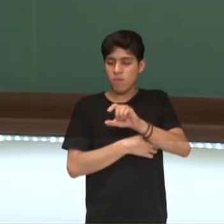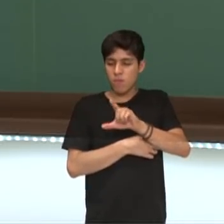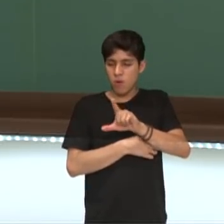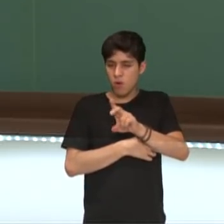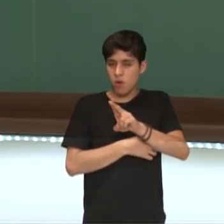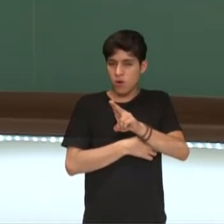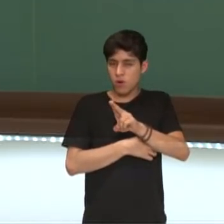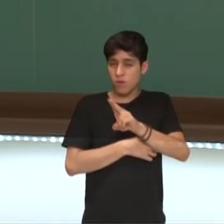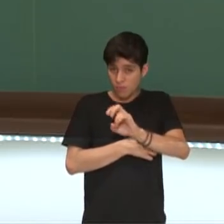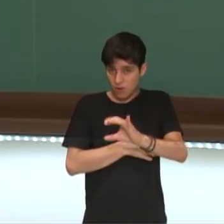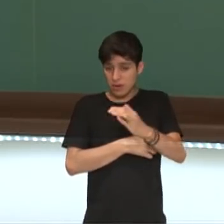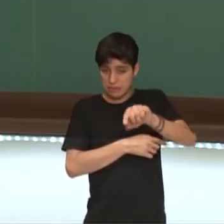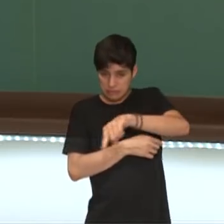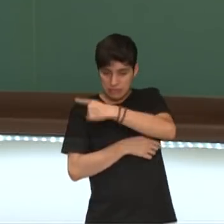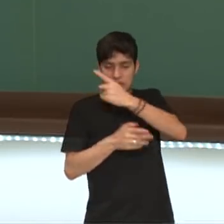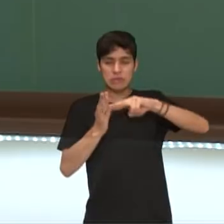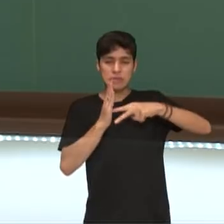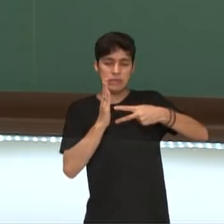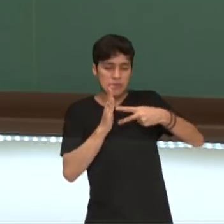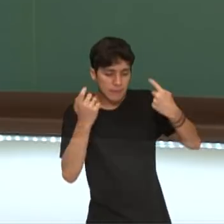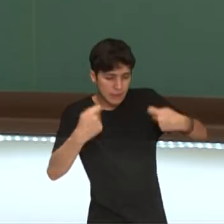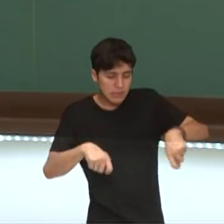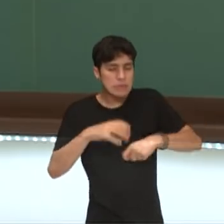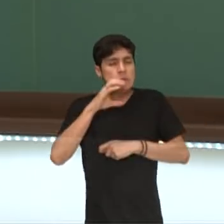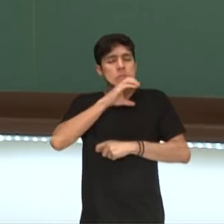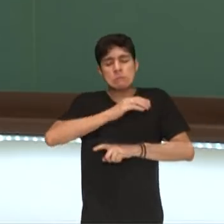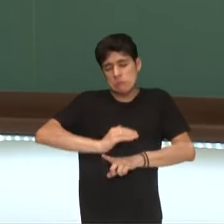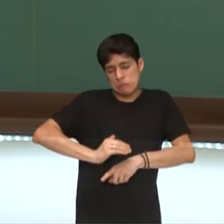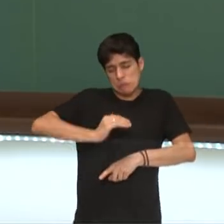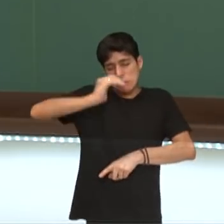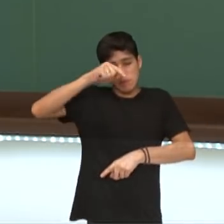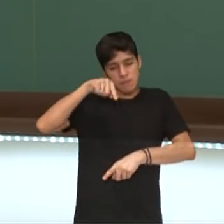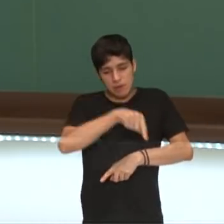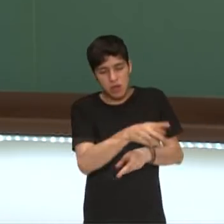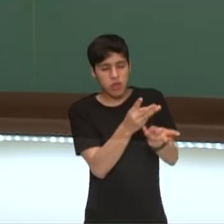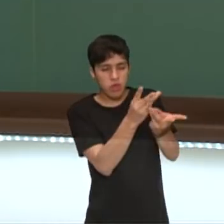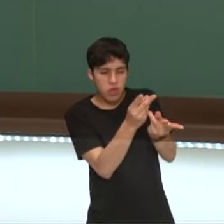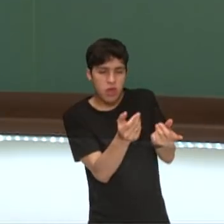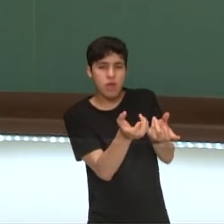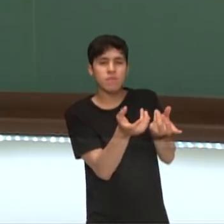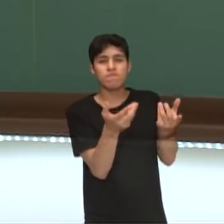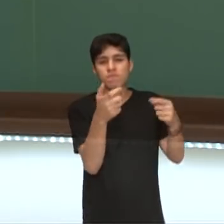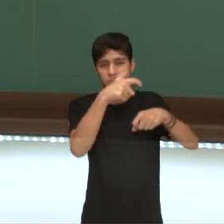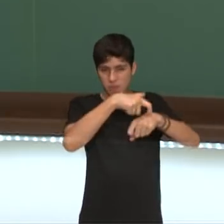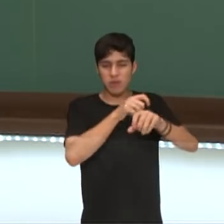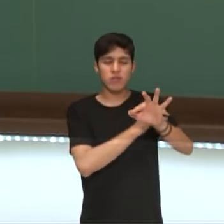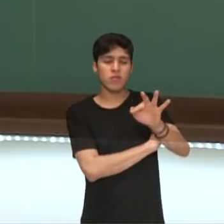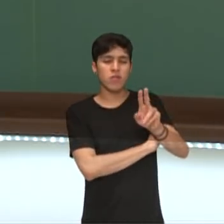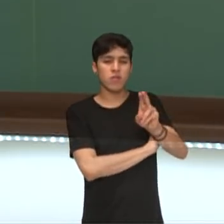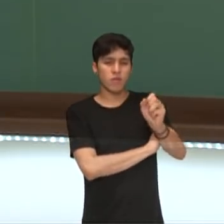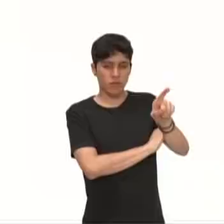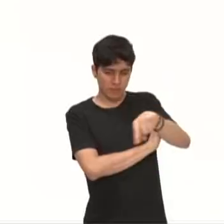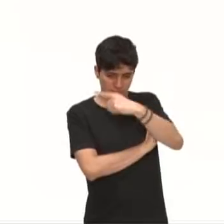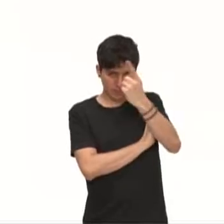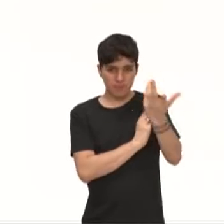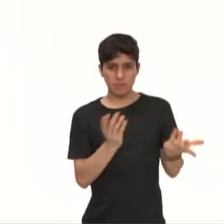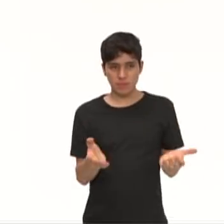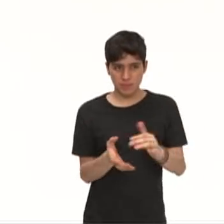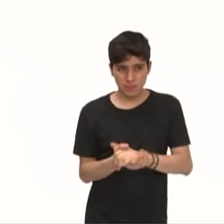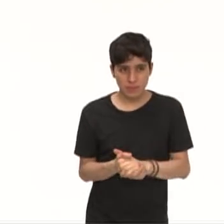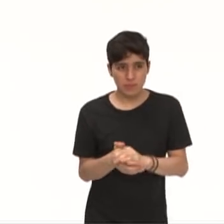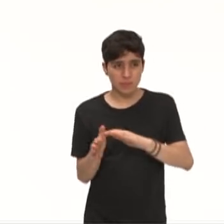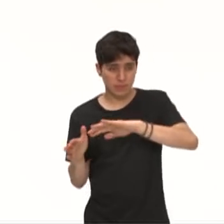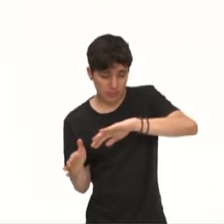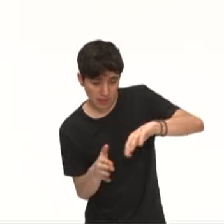exemplo, com que ele derreta, né, com que ele tenha assim, um ponto de fusão, por exemplo. Tem alta